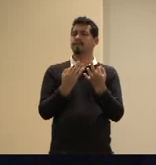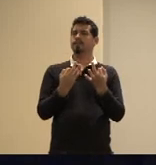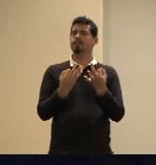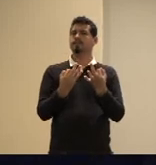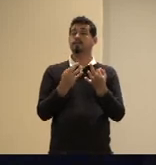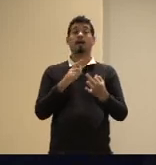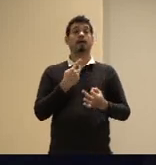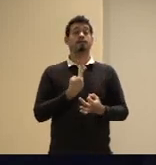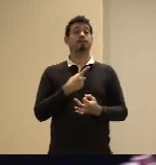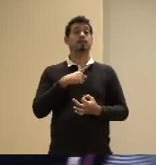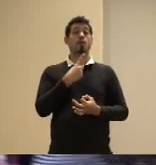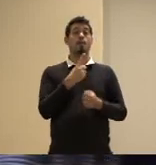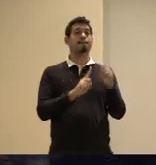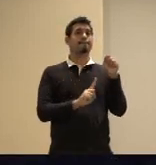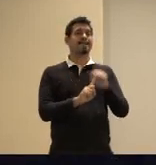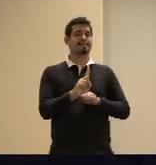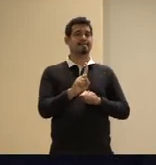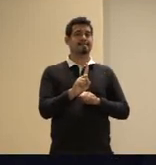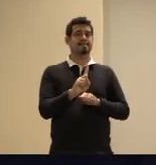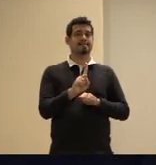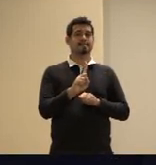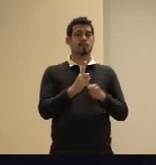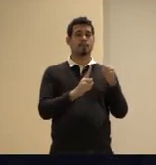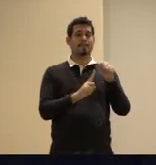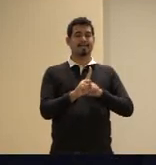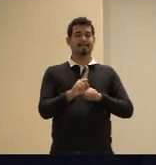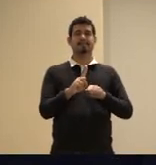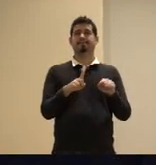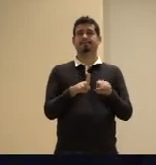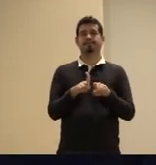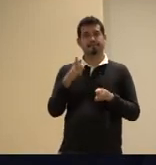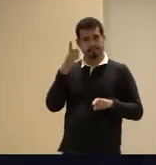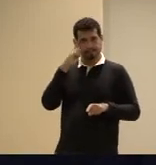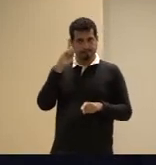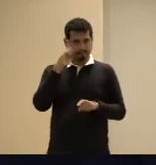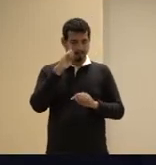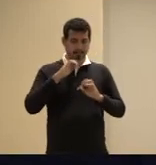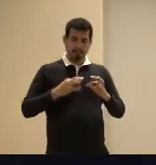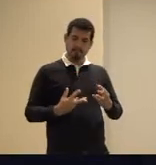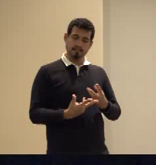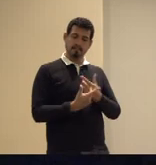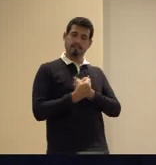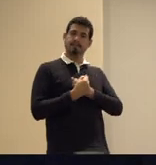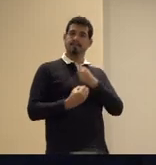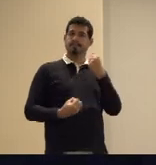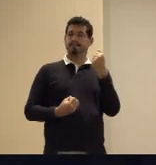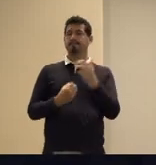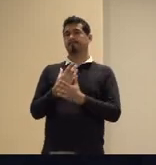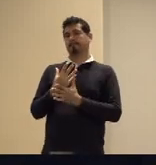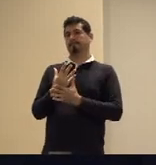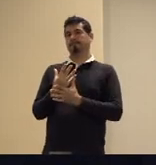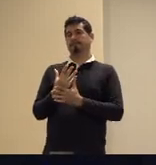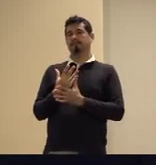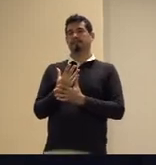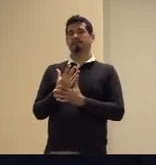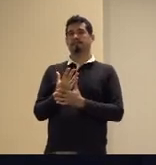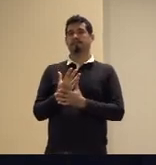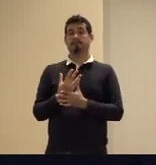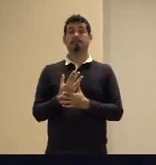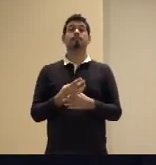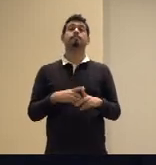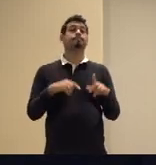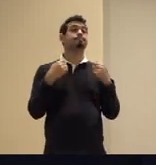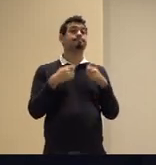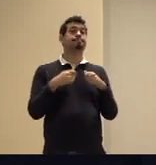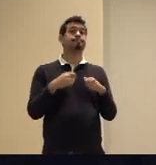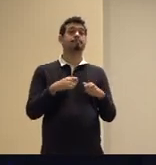A gente temos 1 mês desde da data do acolhimento para elaborar esse PIA. E esse PIA tem que ser um